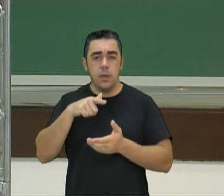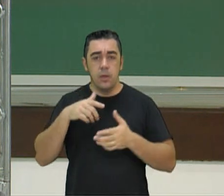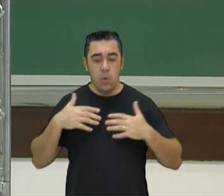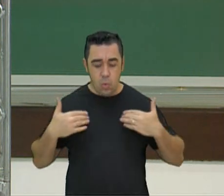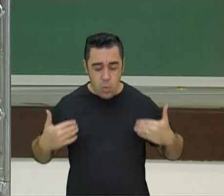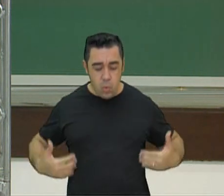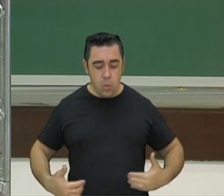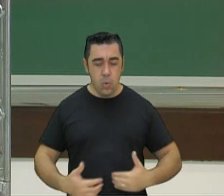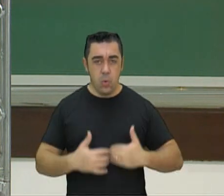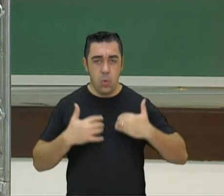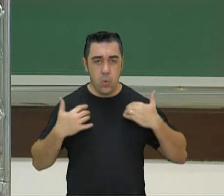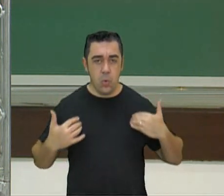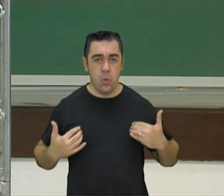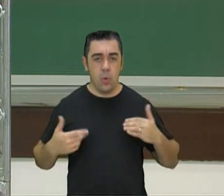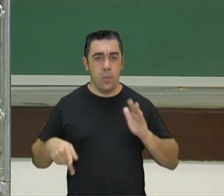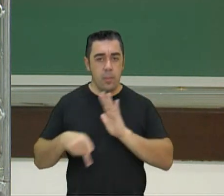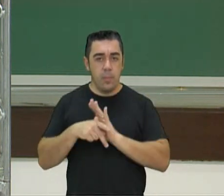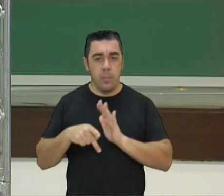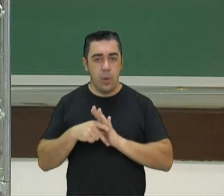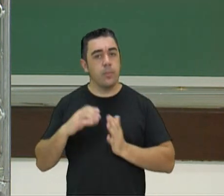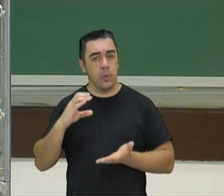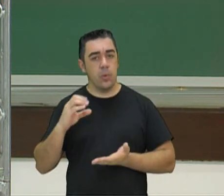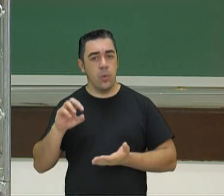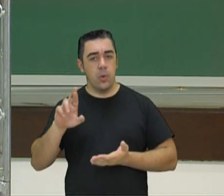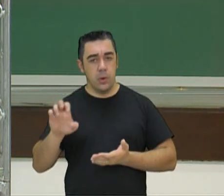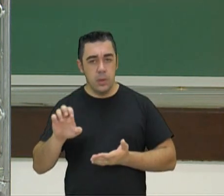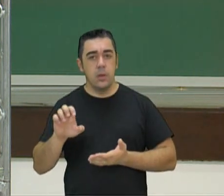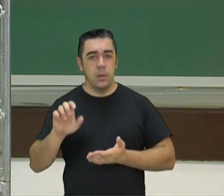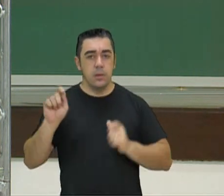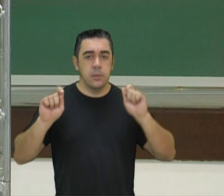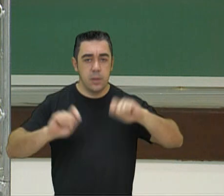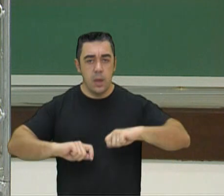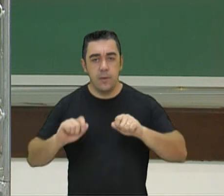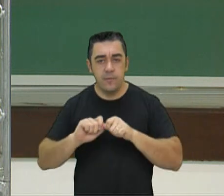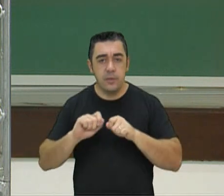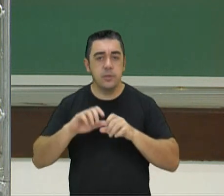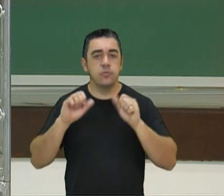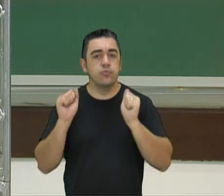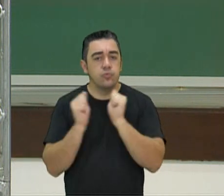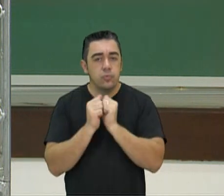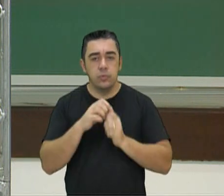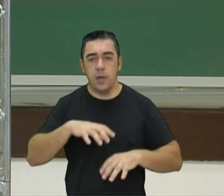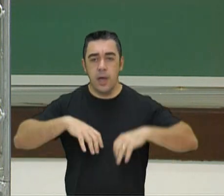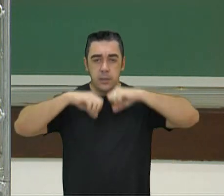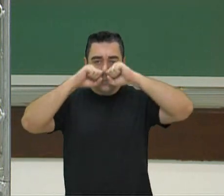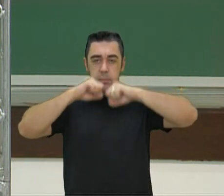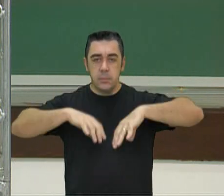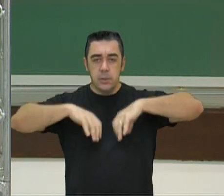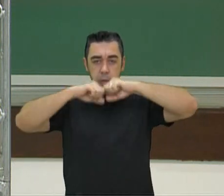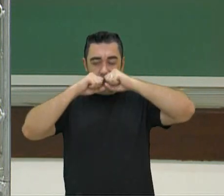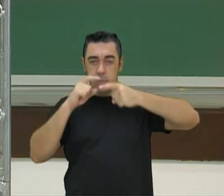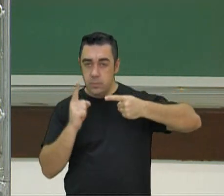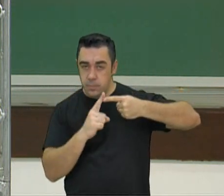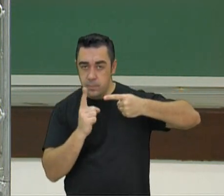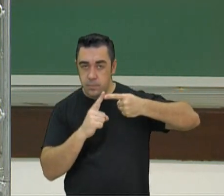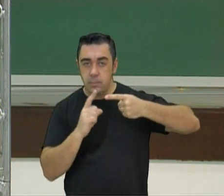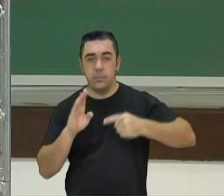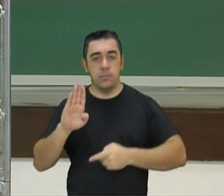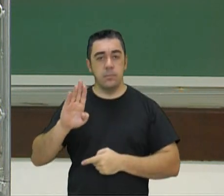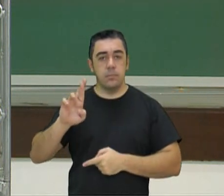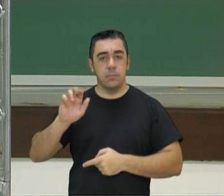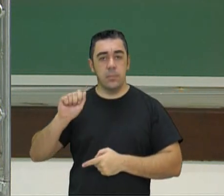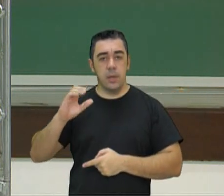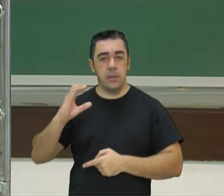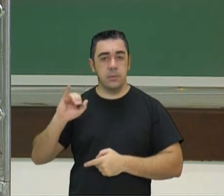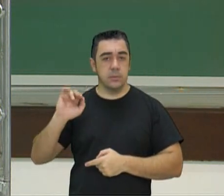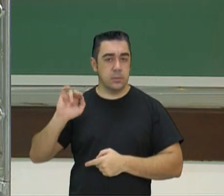musculatura, o conjunto de músculos do core, então ele é trabalhado dentro da respiração do bracing, então você acaba melhorando todo o